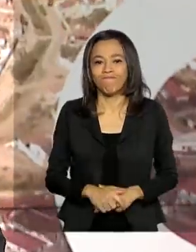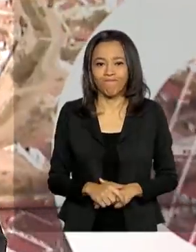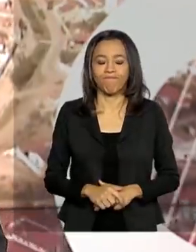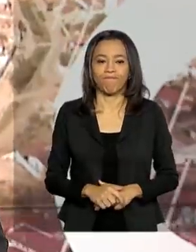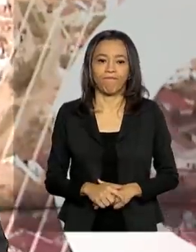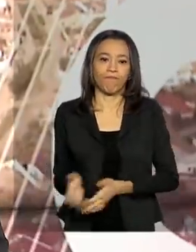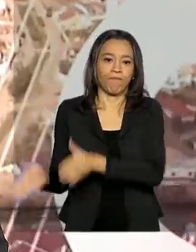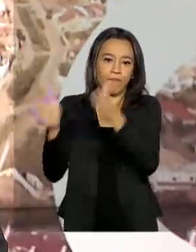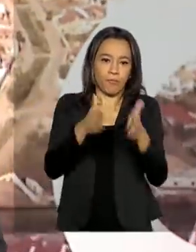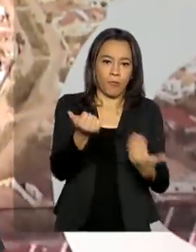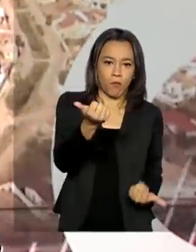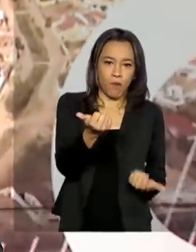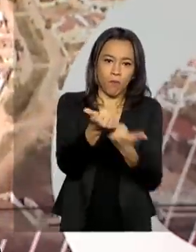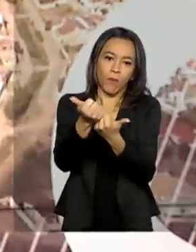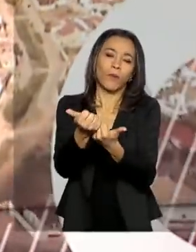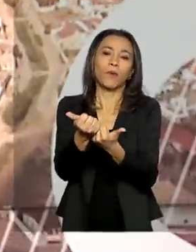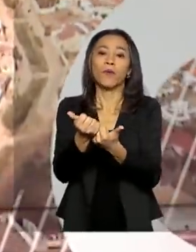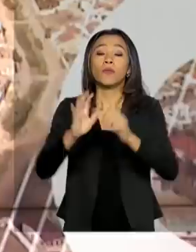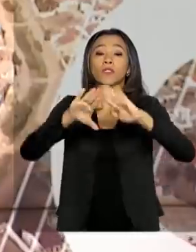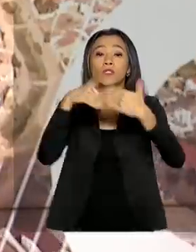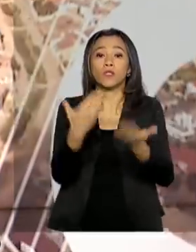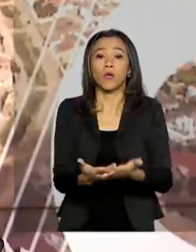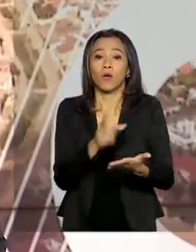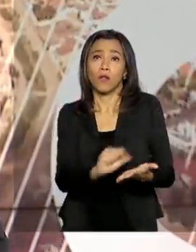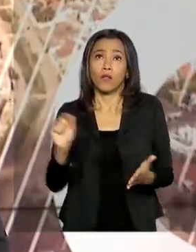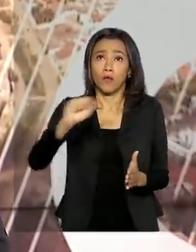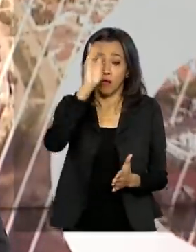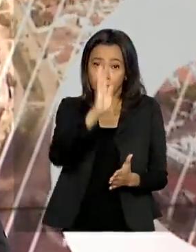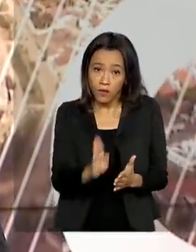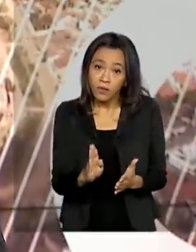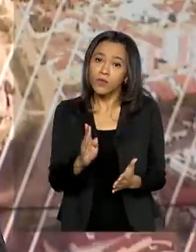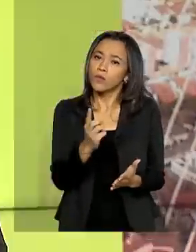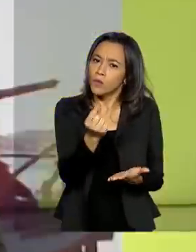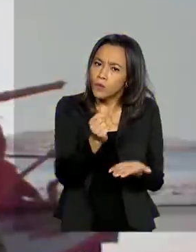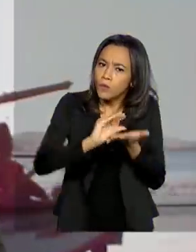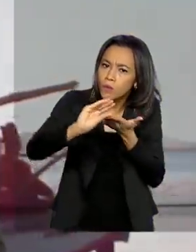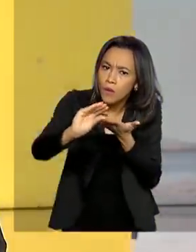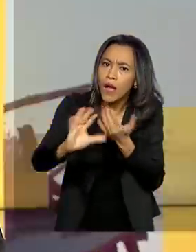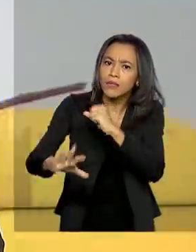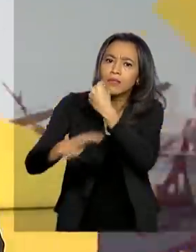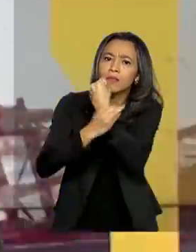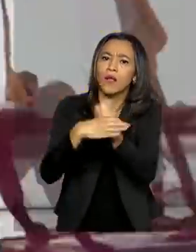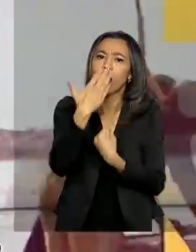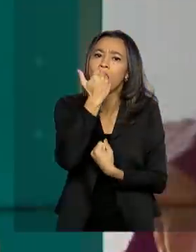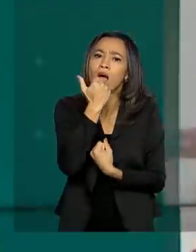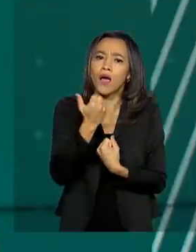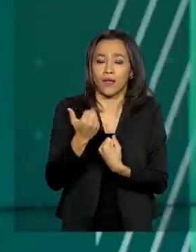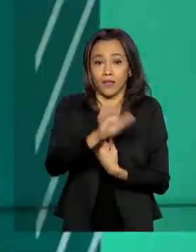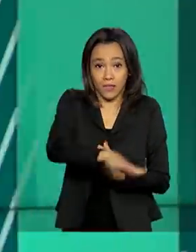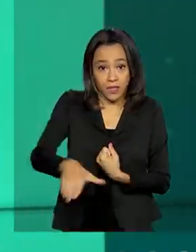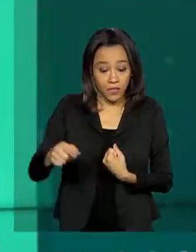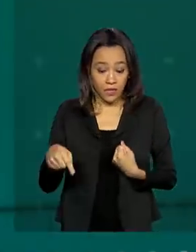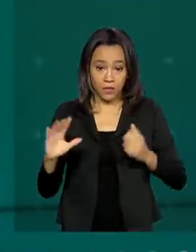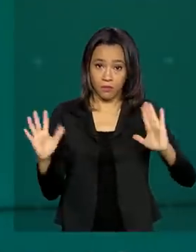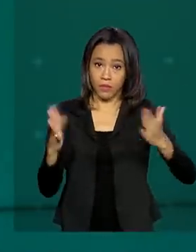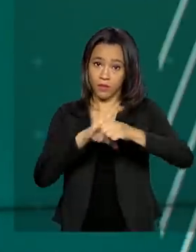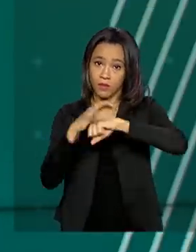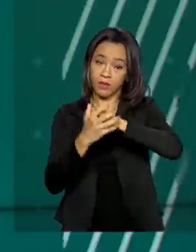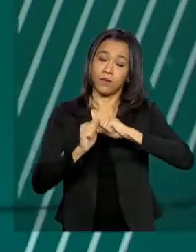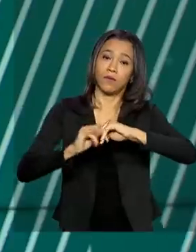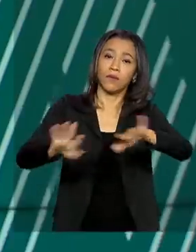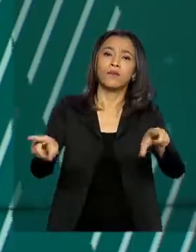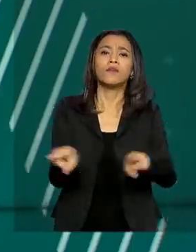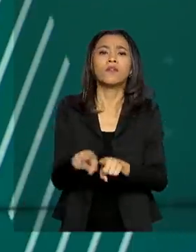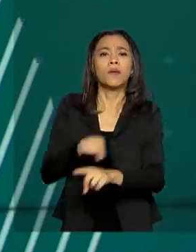Um reforço no caixa de escolas de todo o país deve garantir a alimentação das crianças durante a pandemia e também a